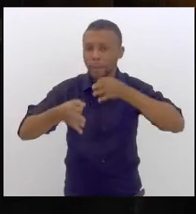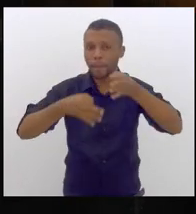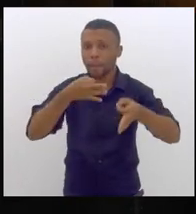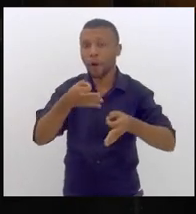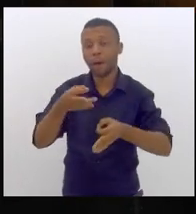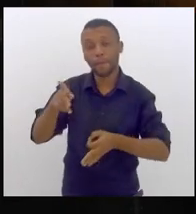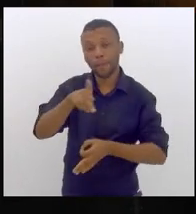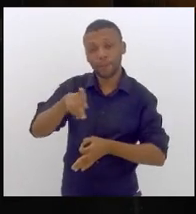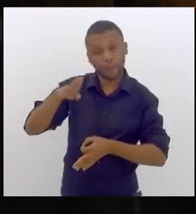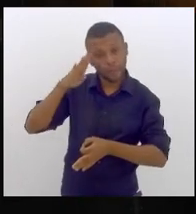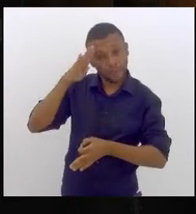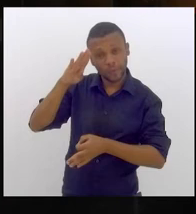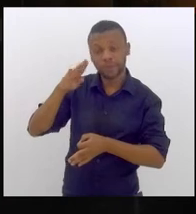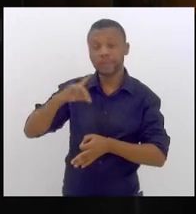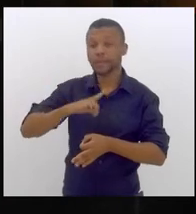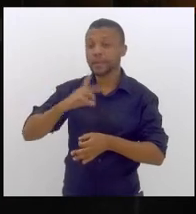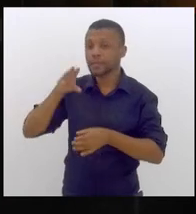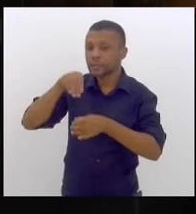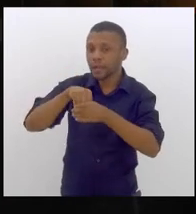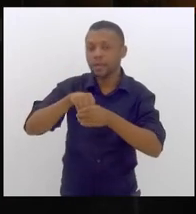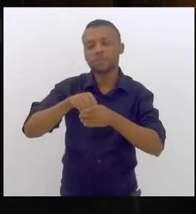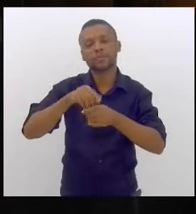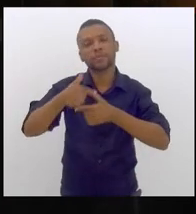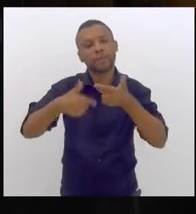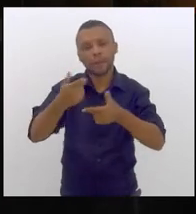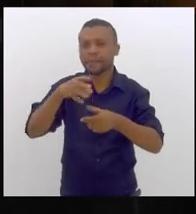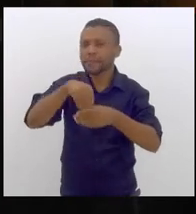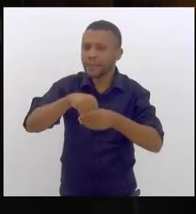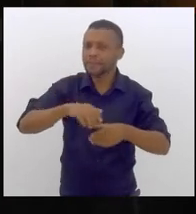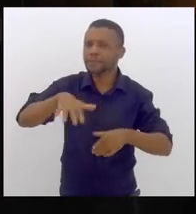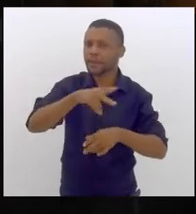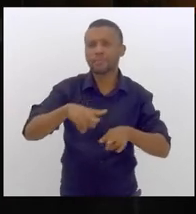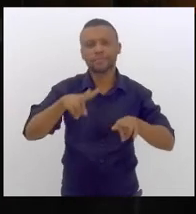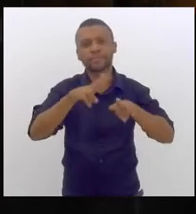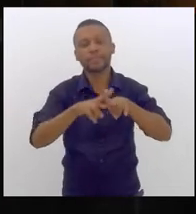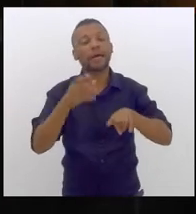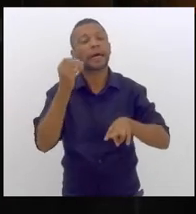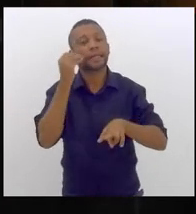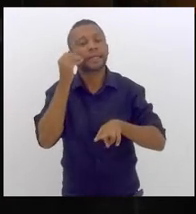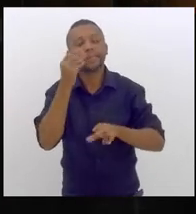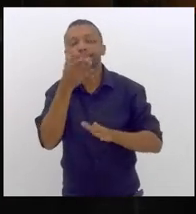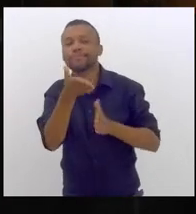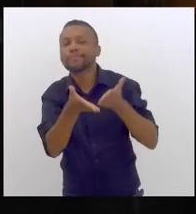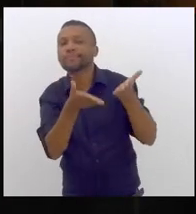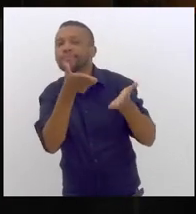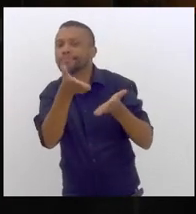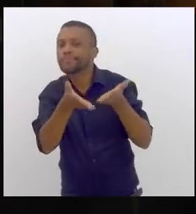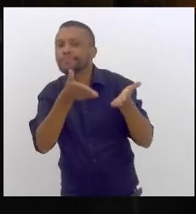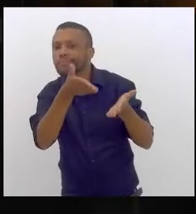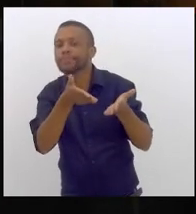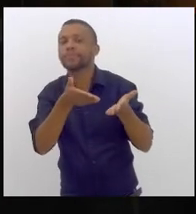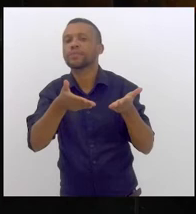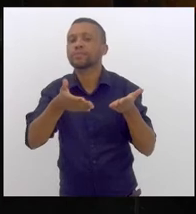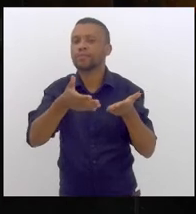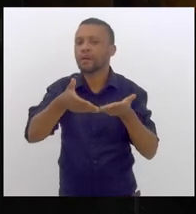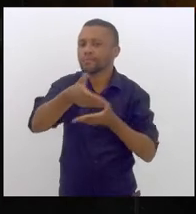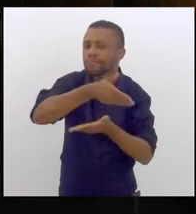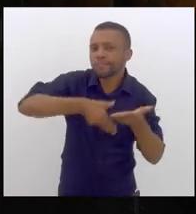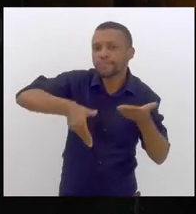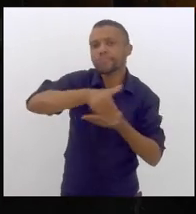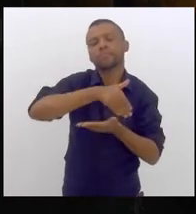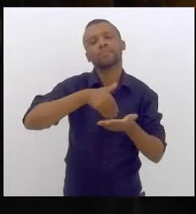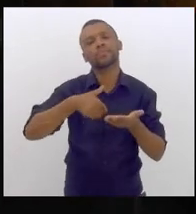de liberdade, justamente com a tentativa de socialização, de ressocialização